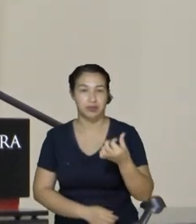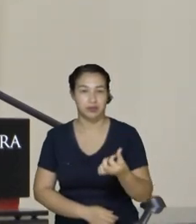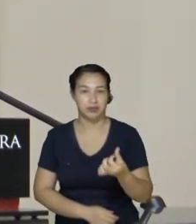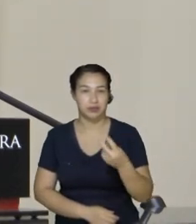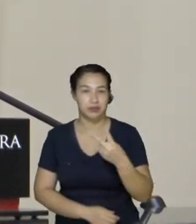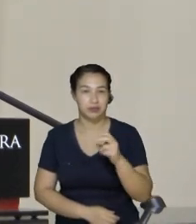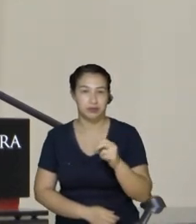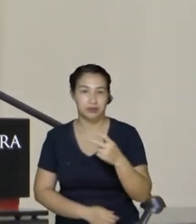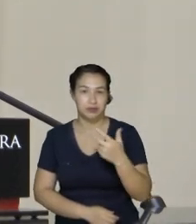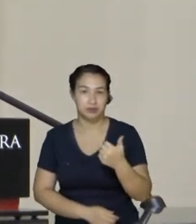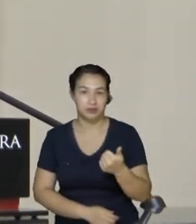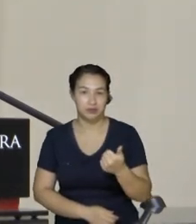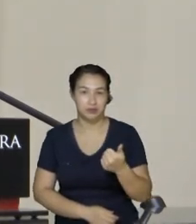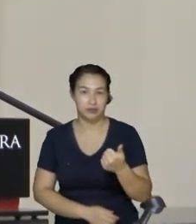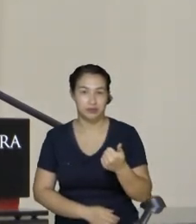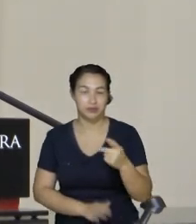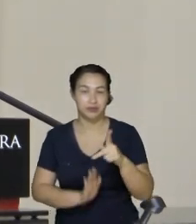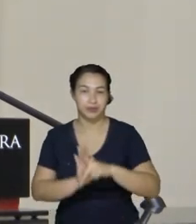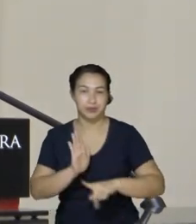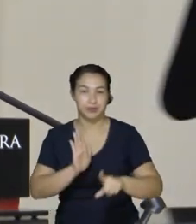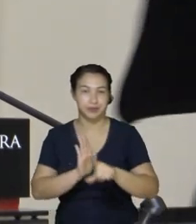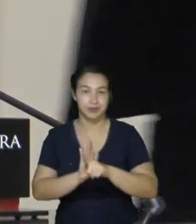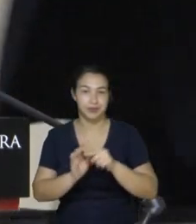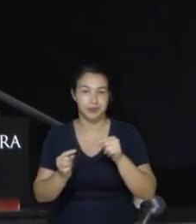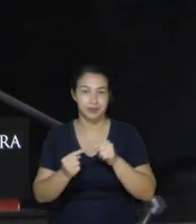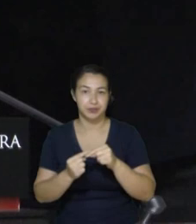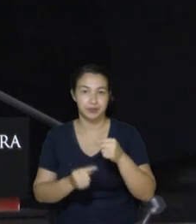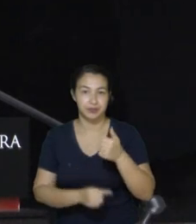796-2021, aposto ao projeto de lei número